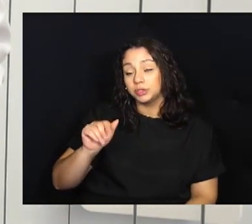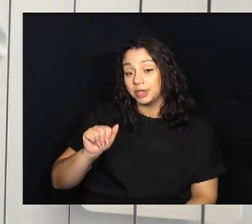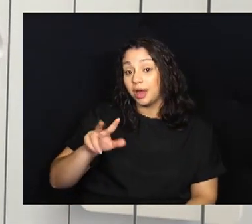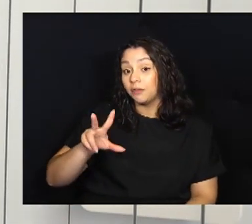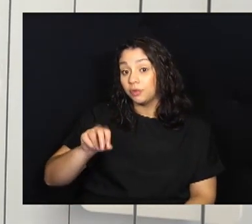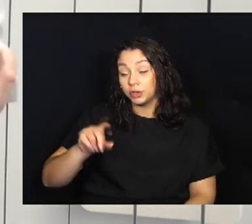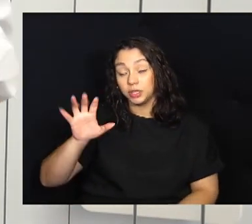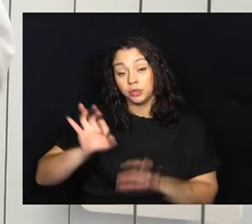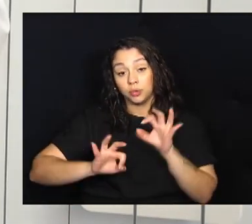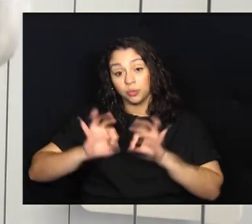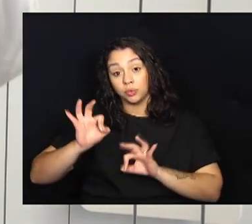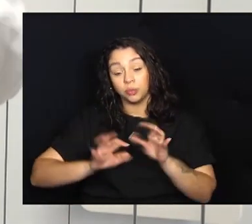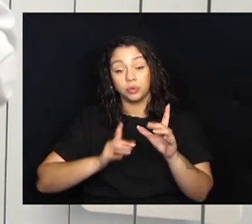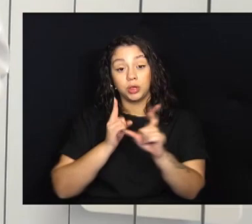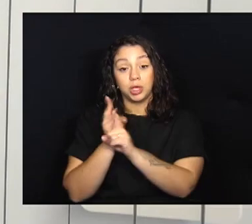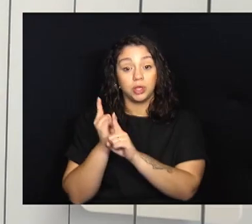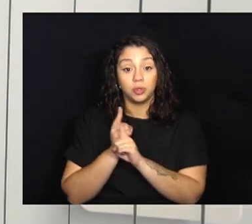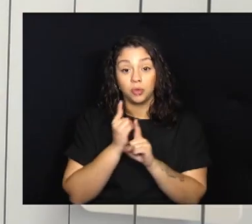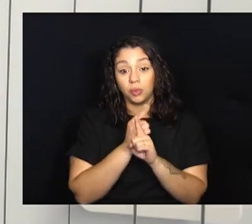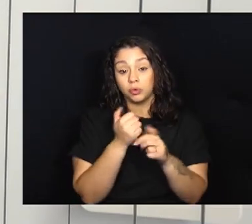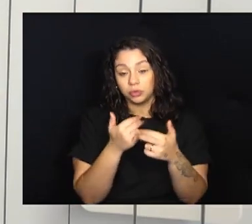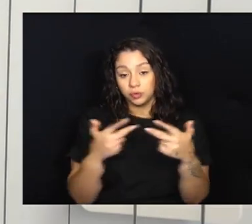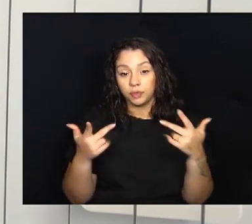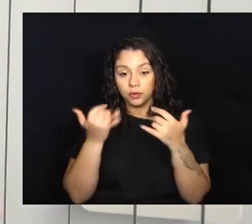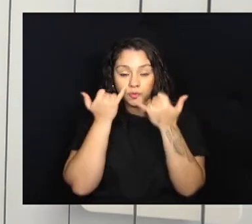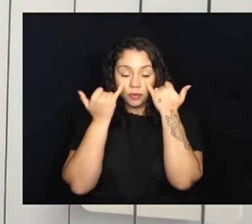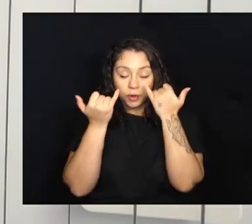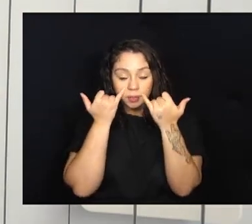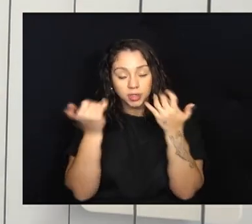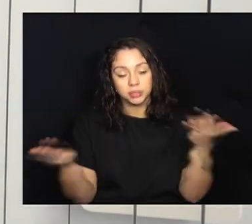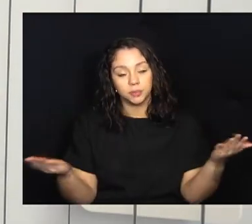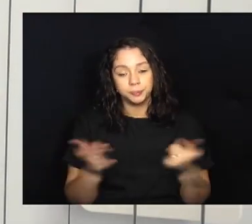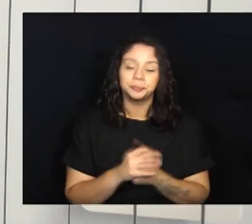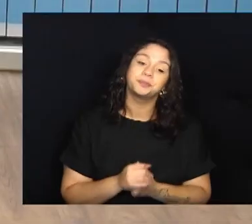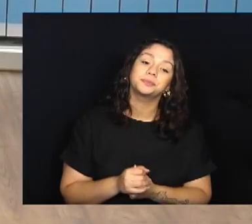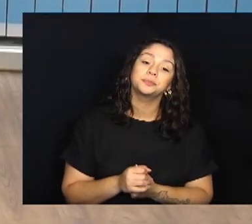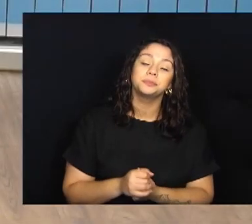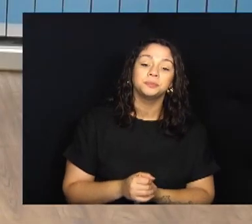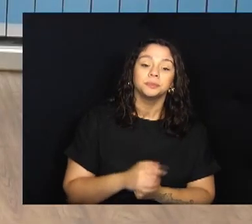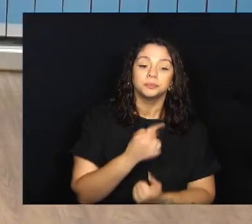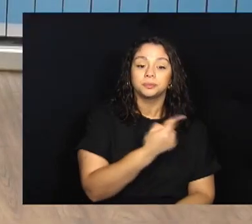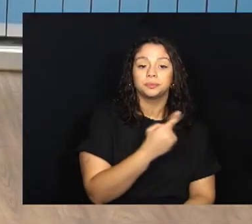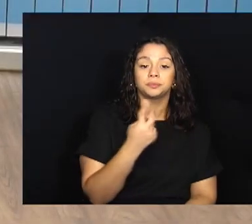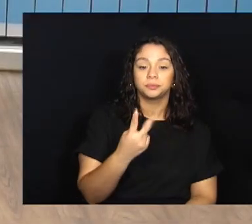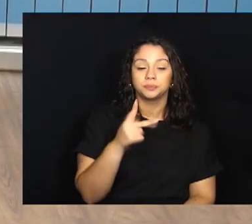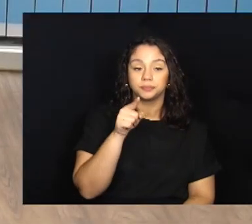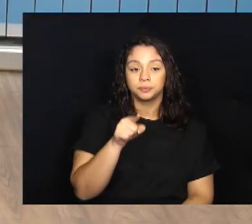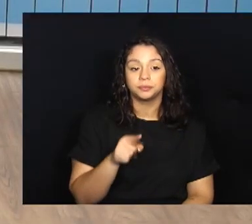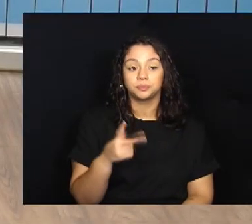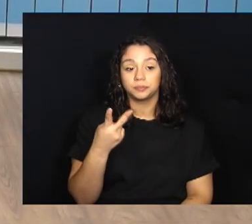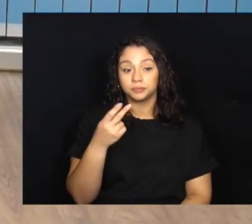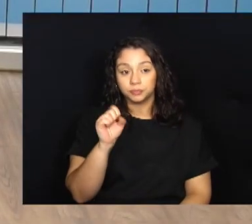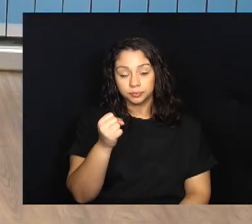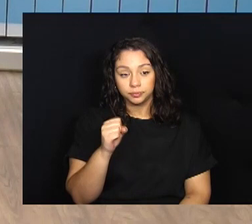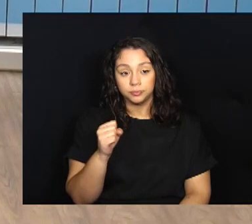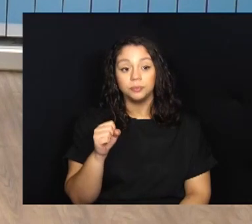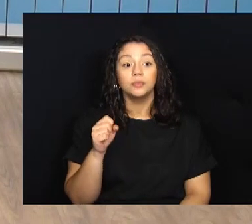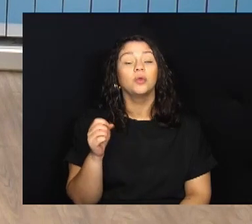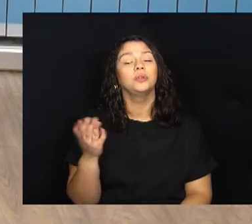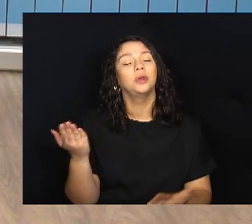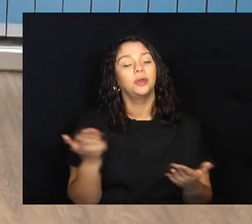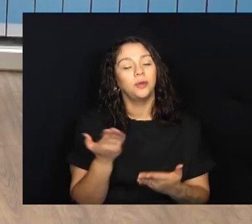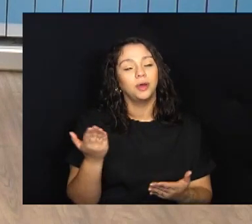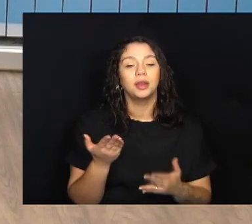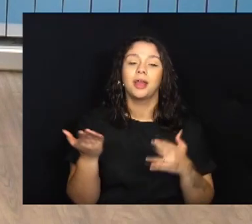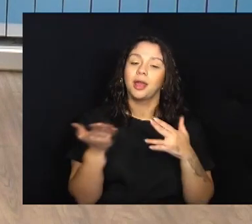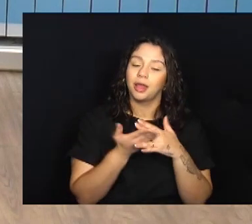organizador do encontro, por todas essas informações. 12:00 mais 28 minutos. Vamos fazer o seguinte, mais